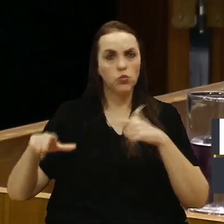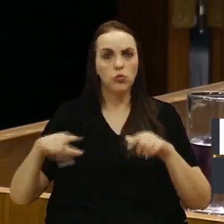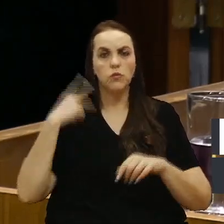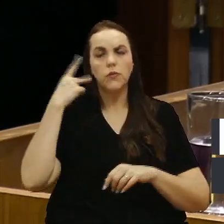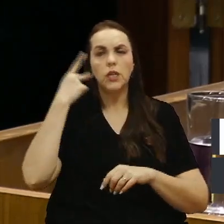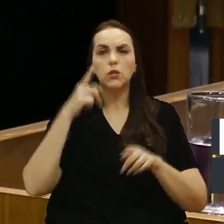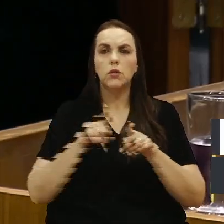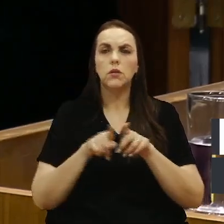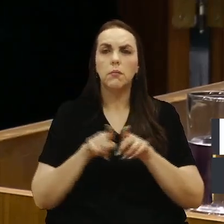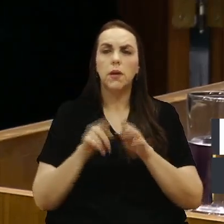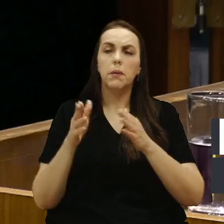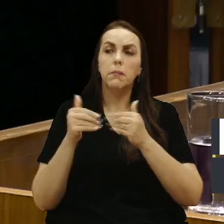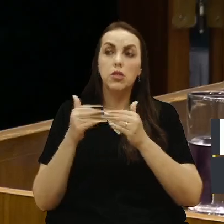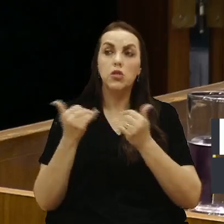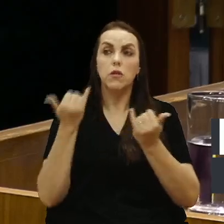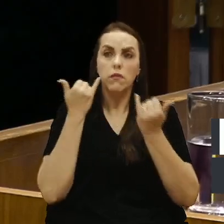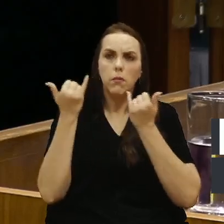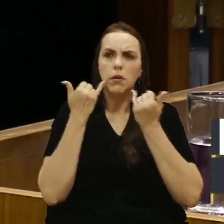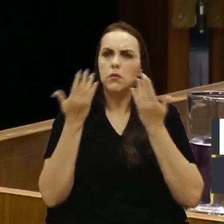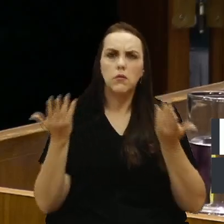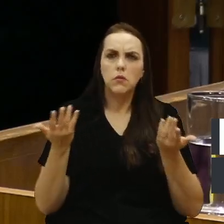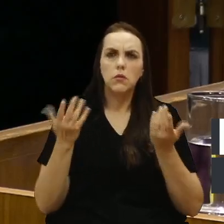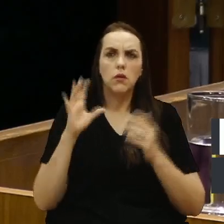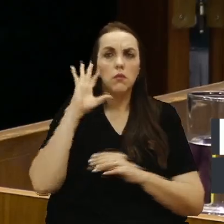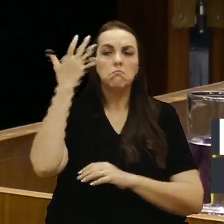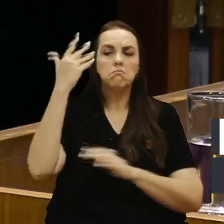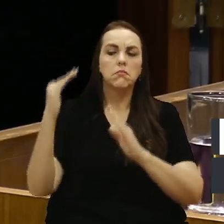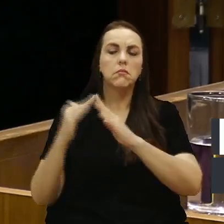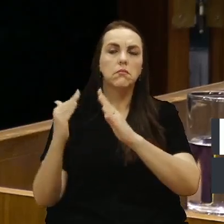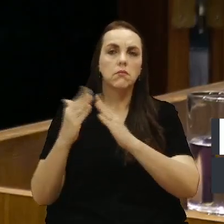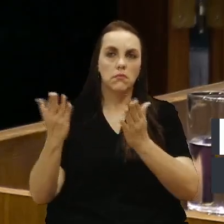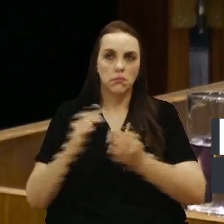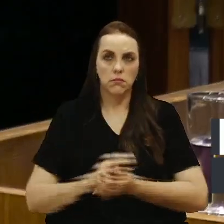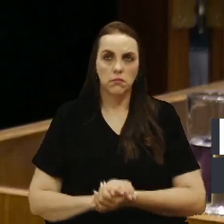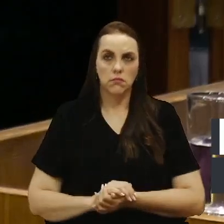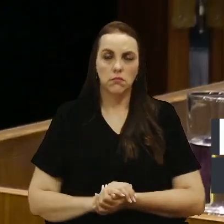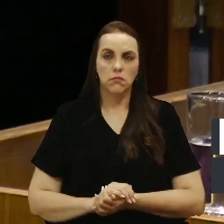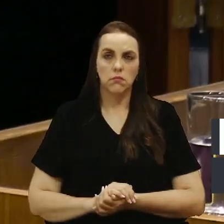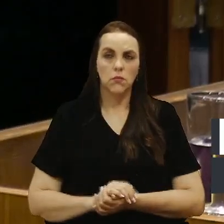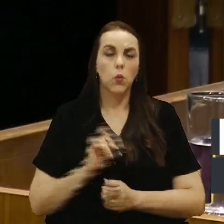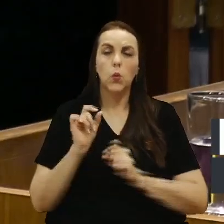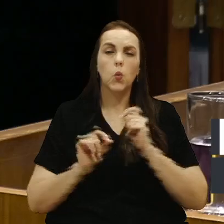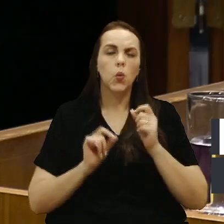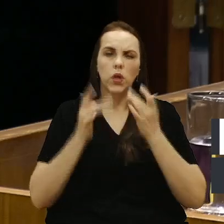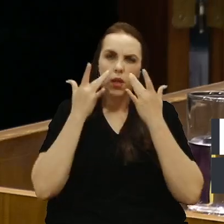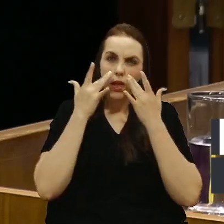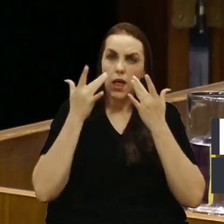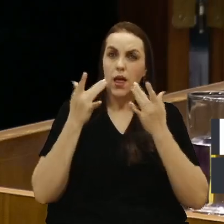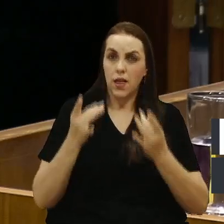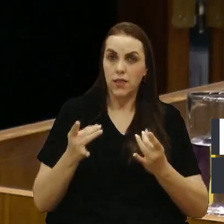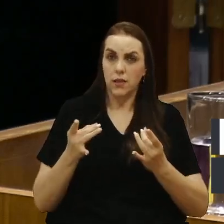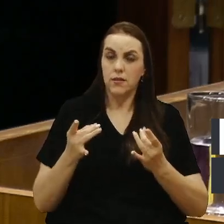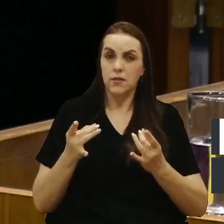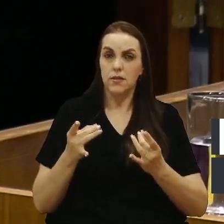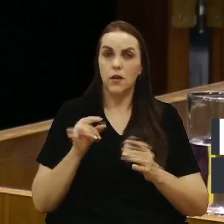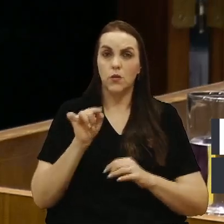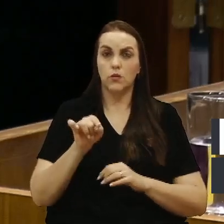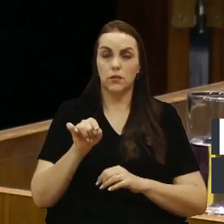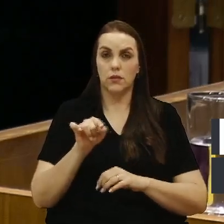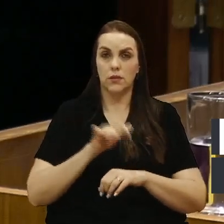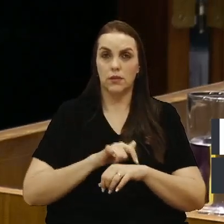também para pedir informações sobre aquelas casas. O que nos chama a atenção nessa